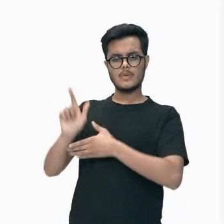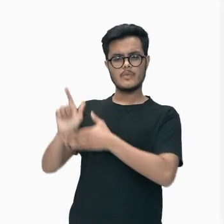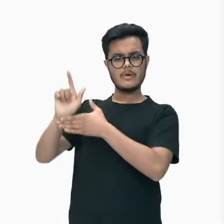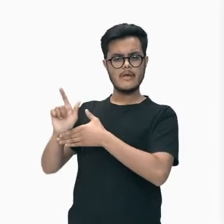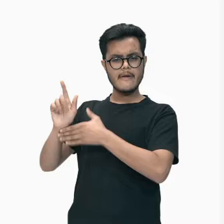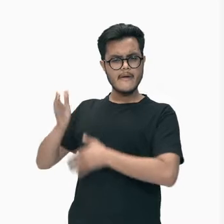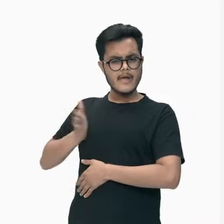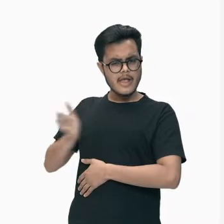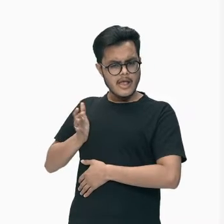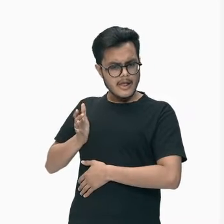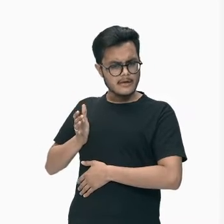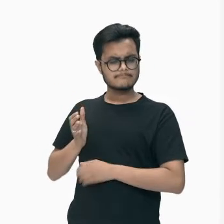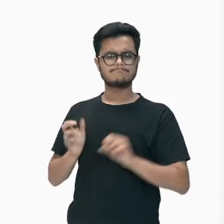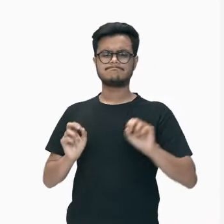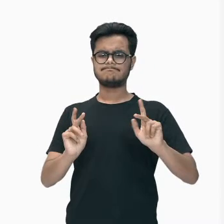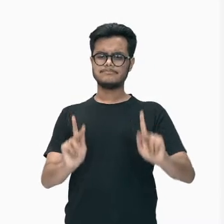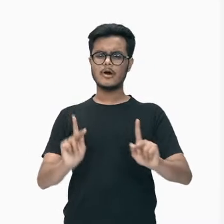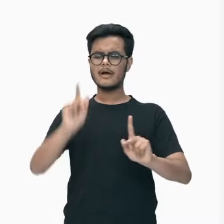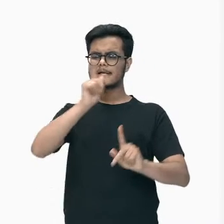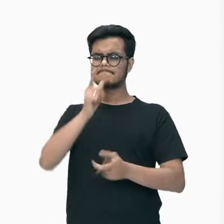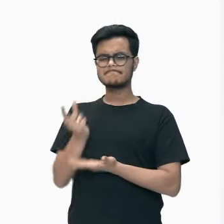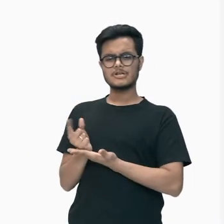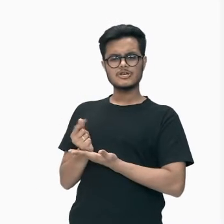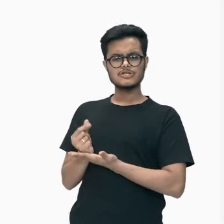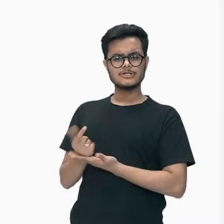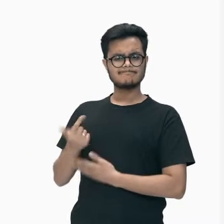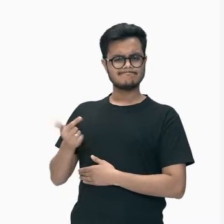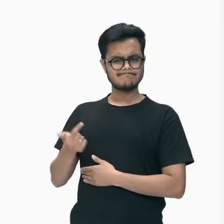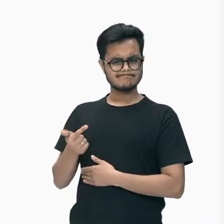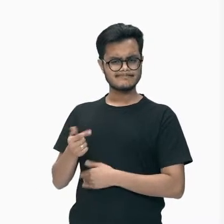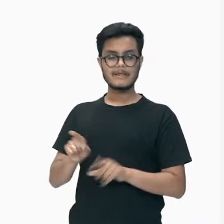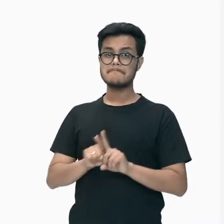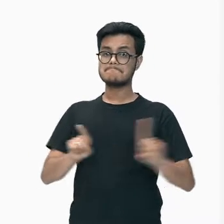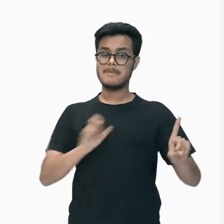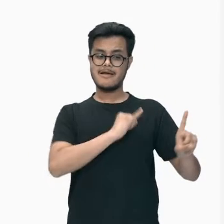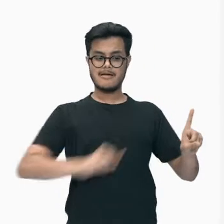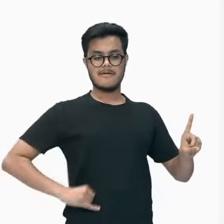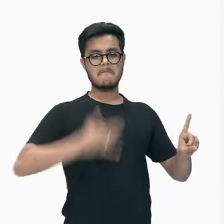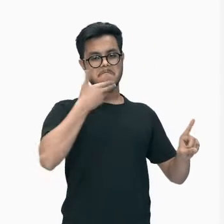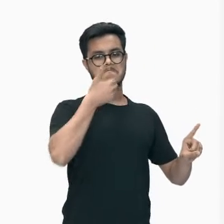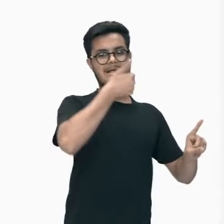os seus benefícios, né, os seus privilégios estão sendo